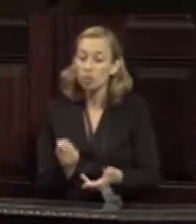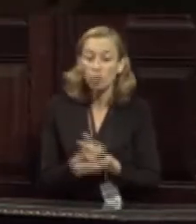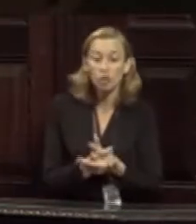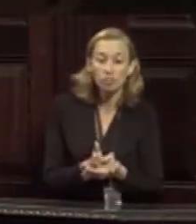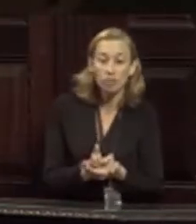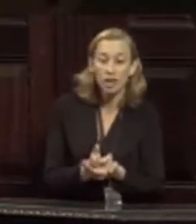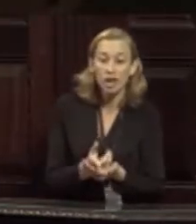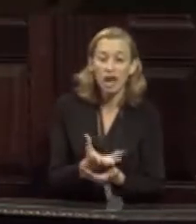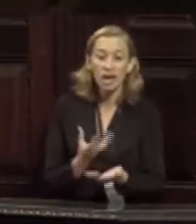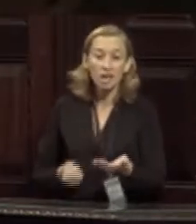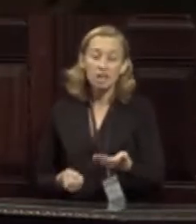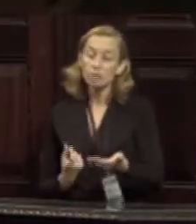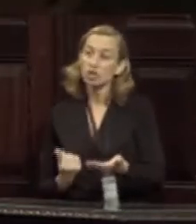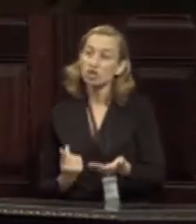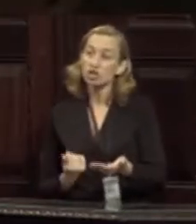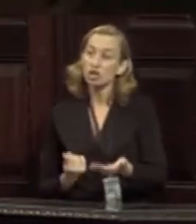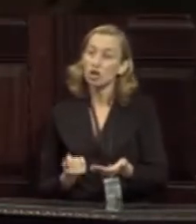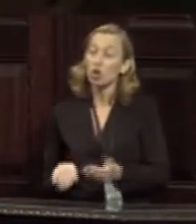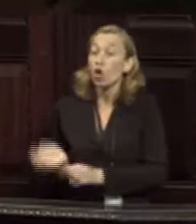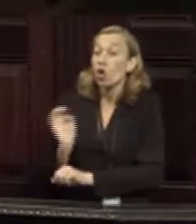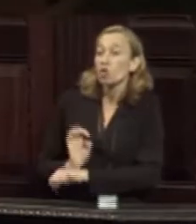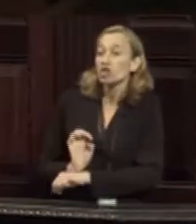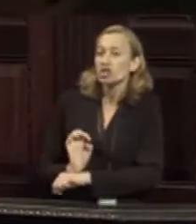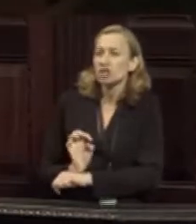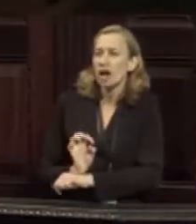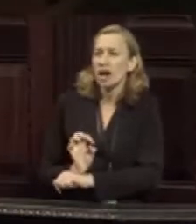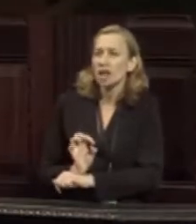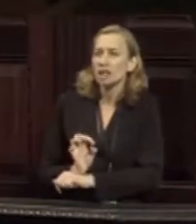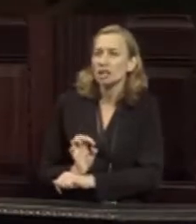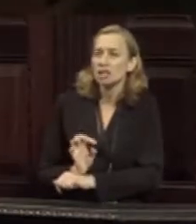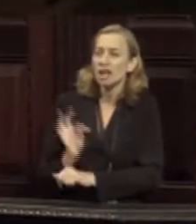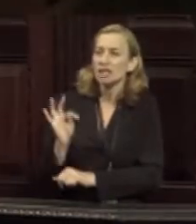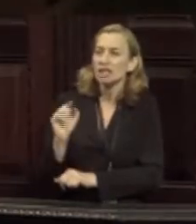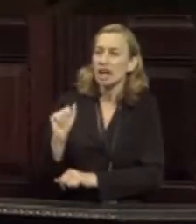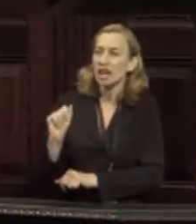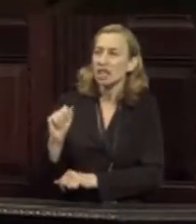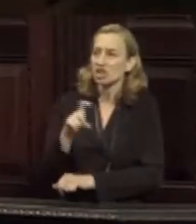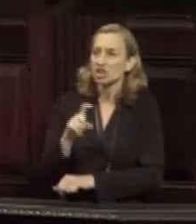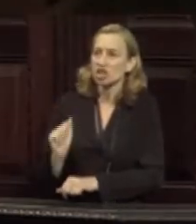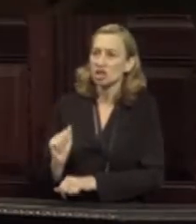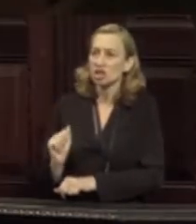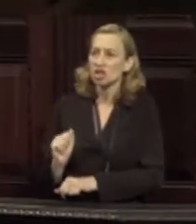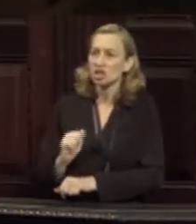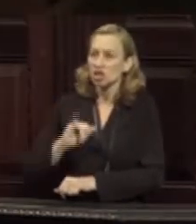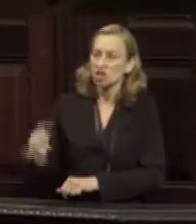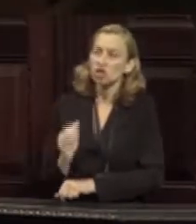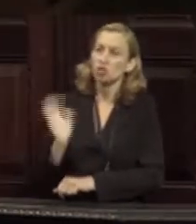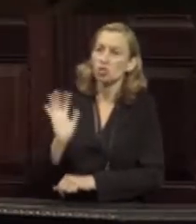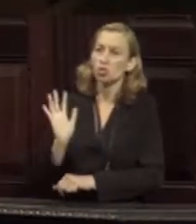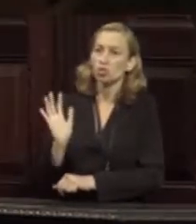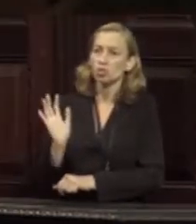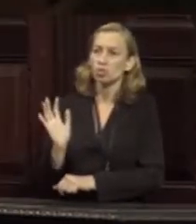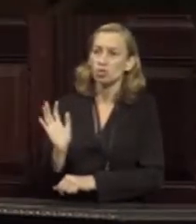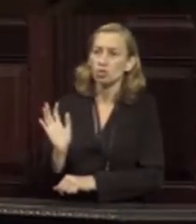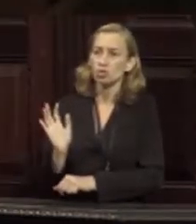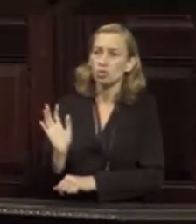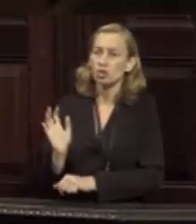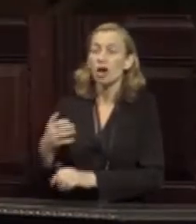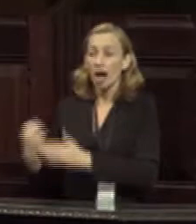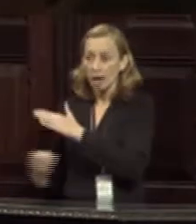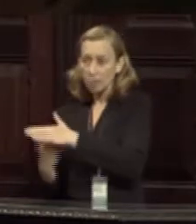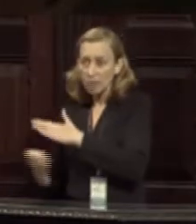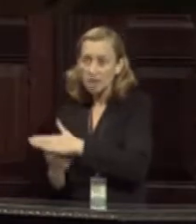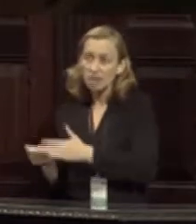empresa, Estado, as taxas de juro que essa empresa vai buscar os recursos para